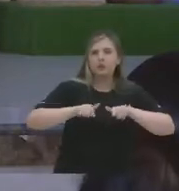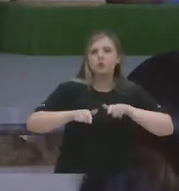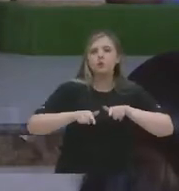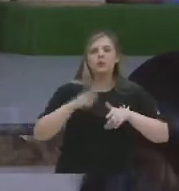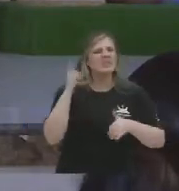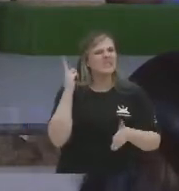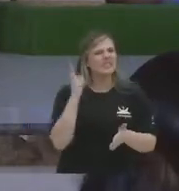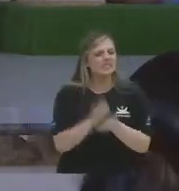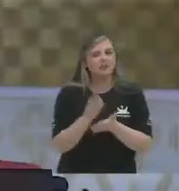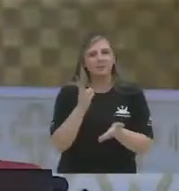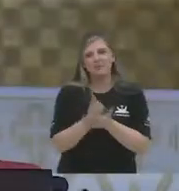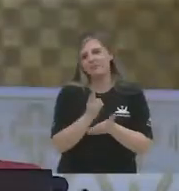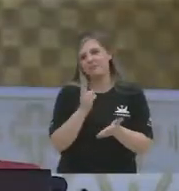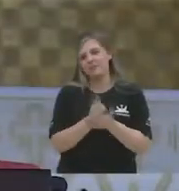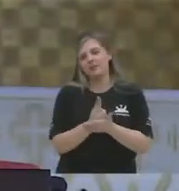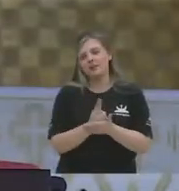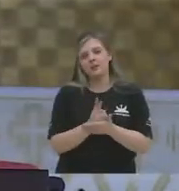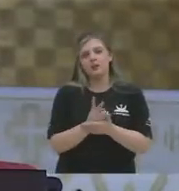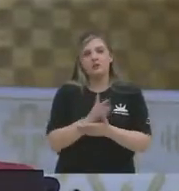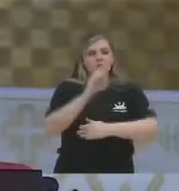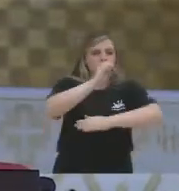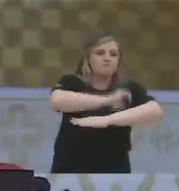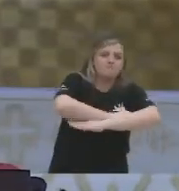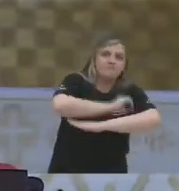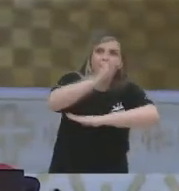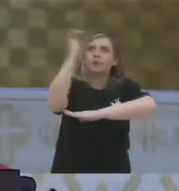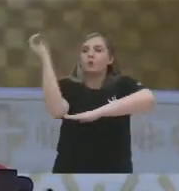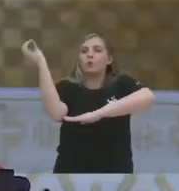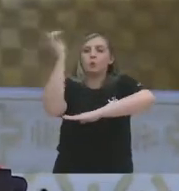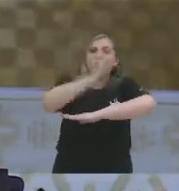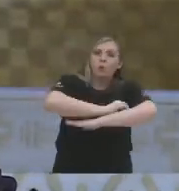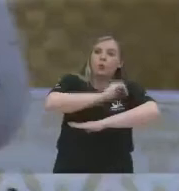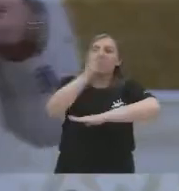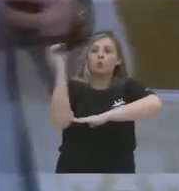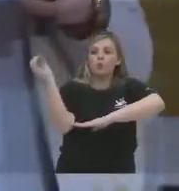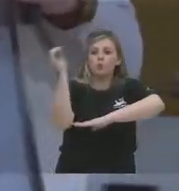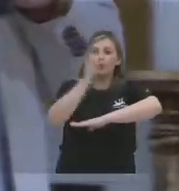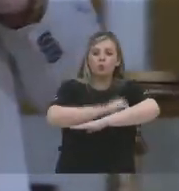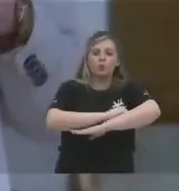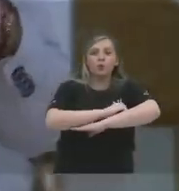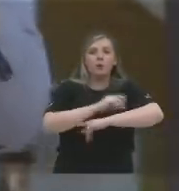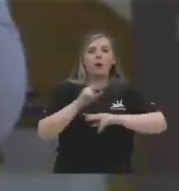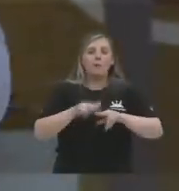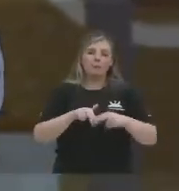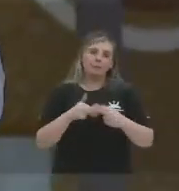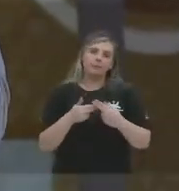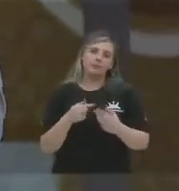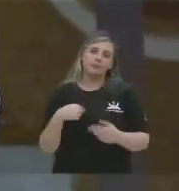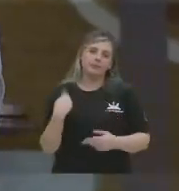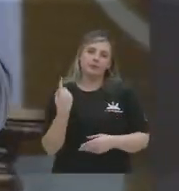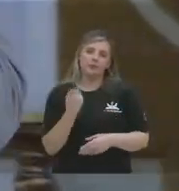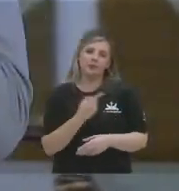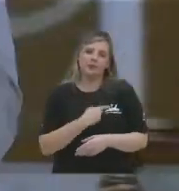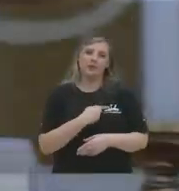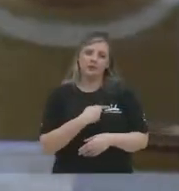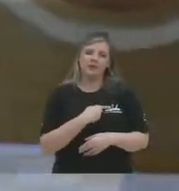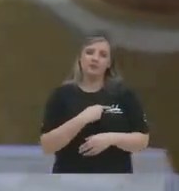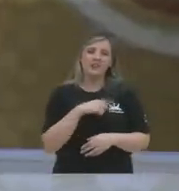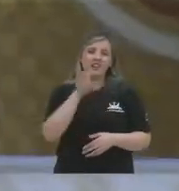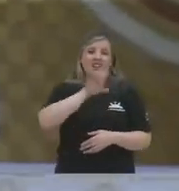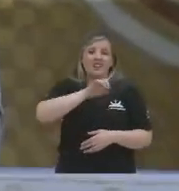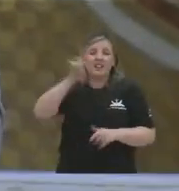sempre, de dia e de noite, em nosso favor. Deus trabalha